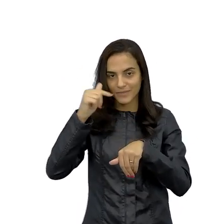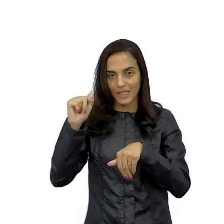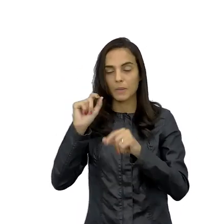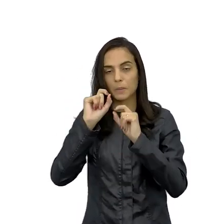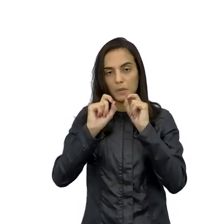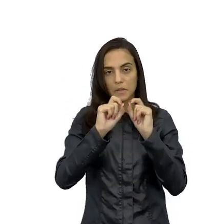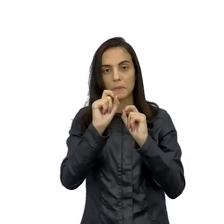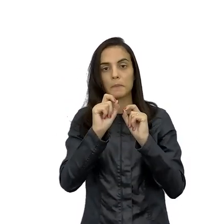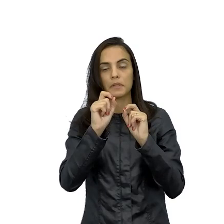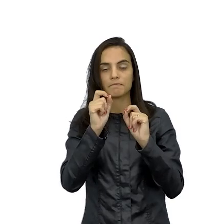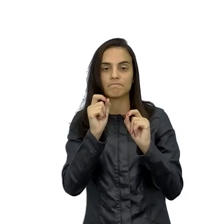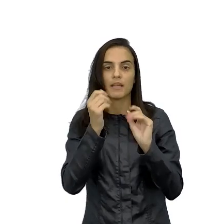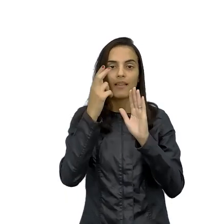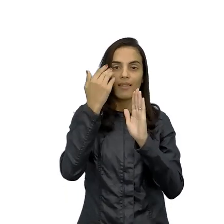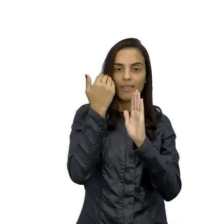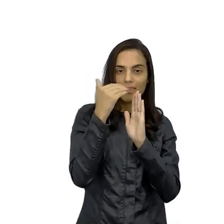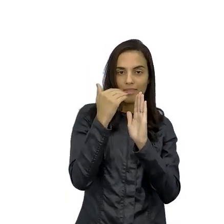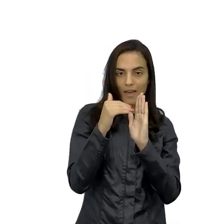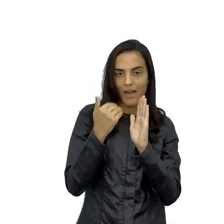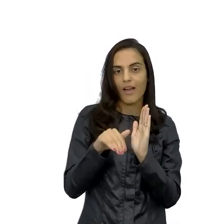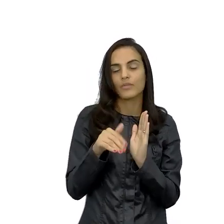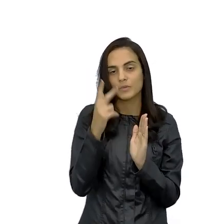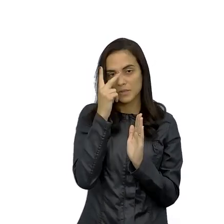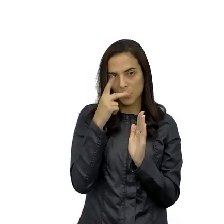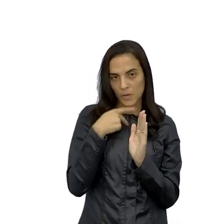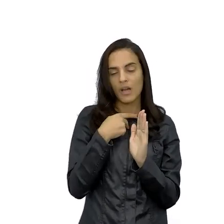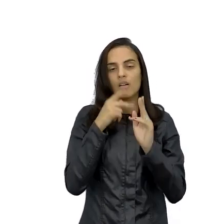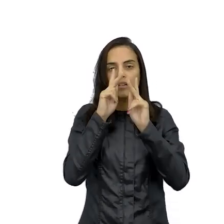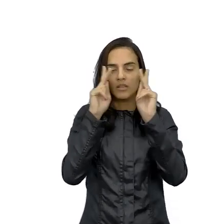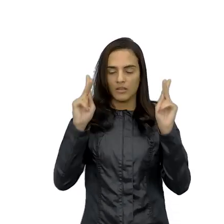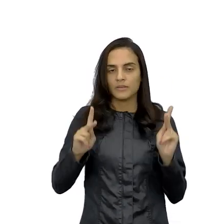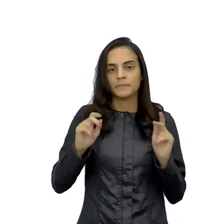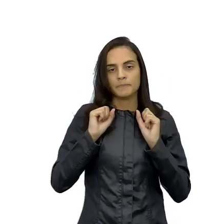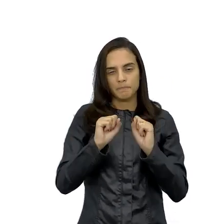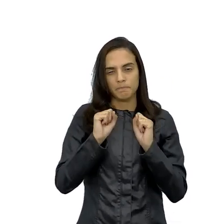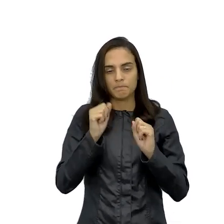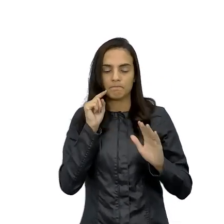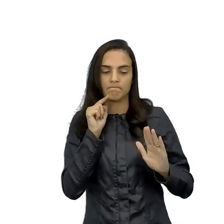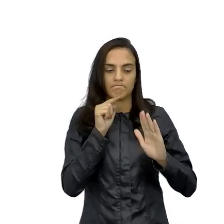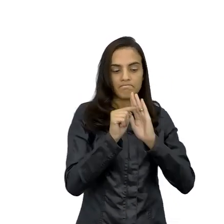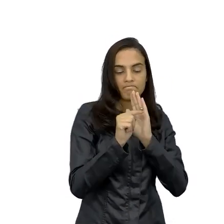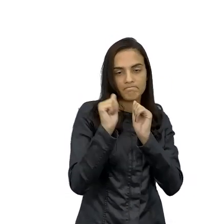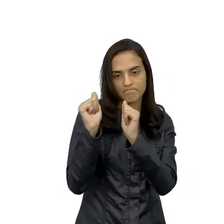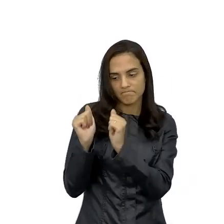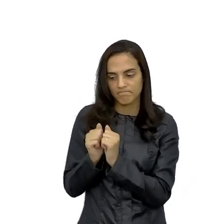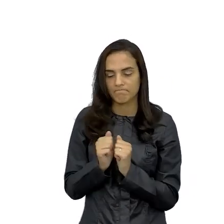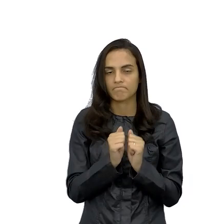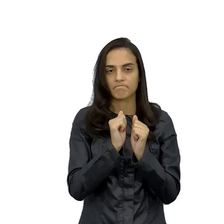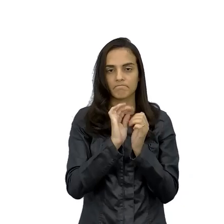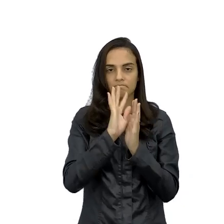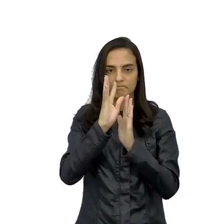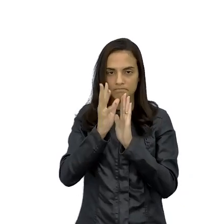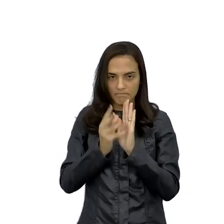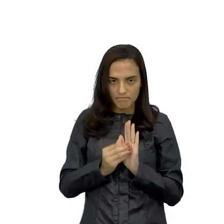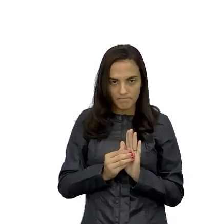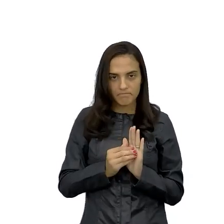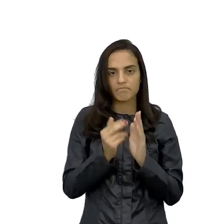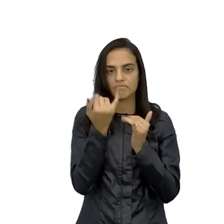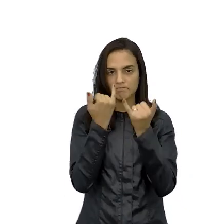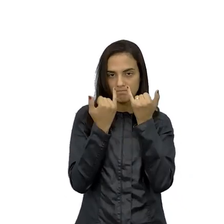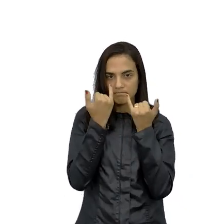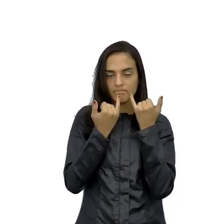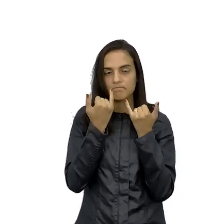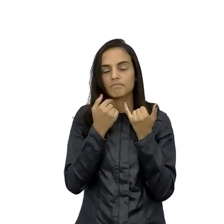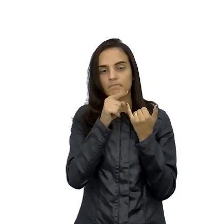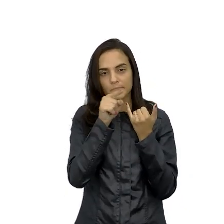poder inserir os dados na plataforma e poder, no fundo, juntar todos essa gama de